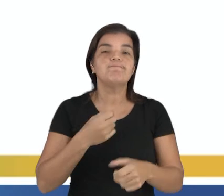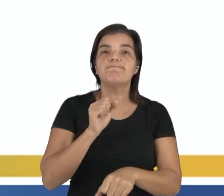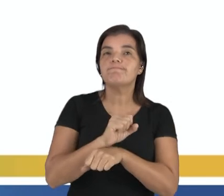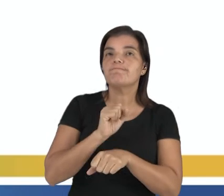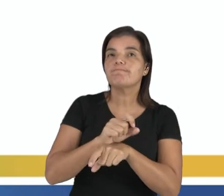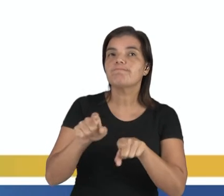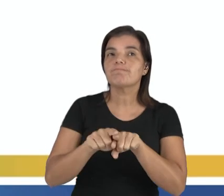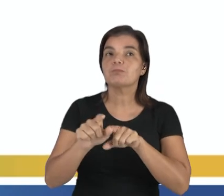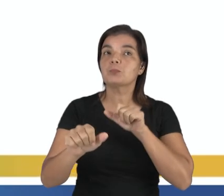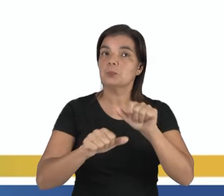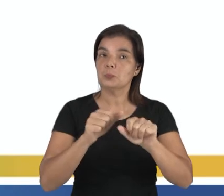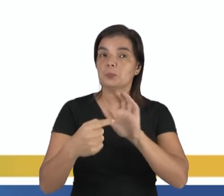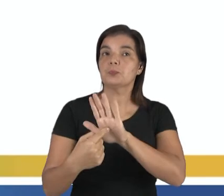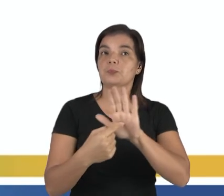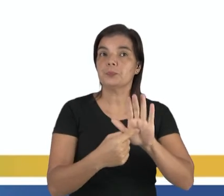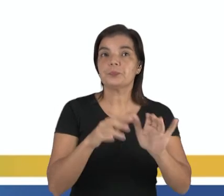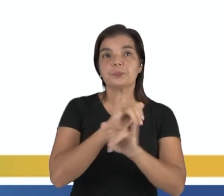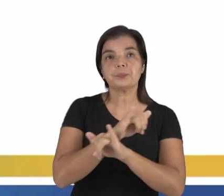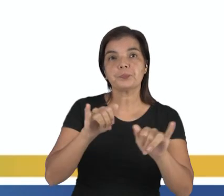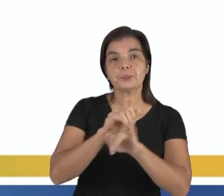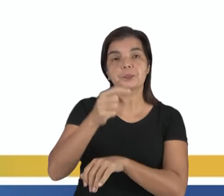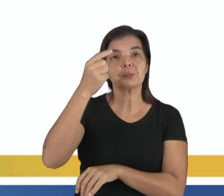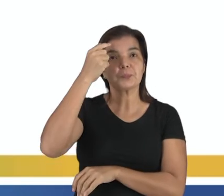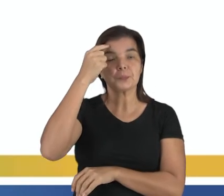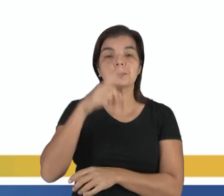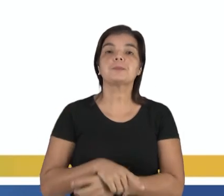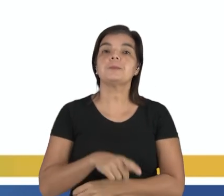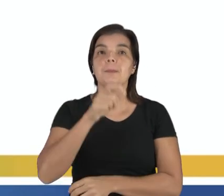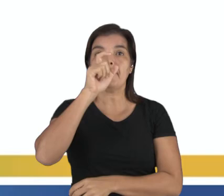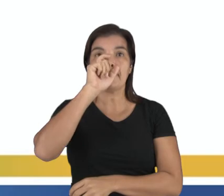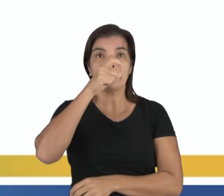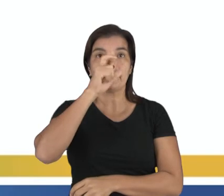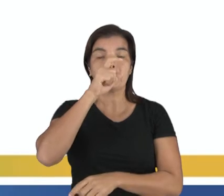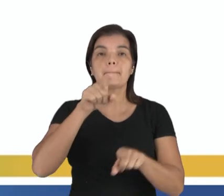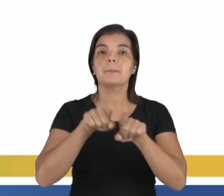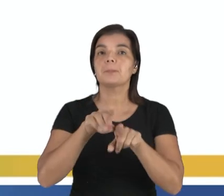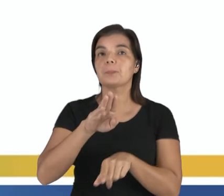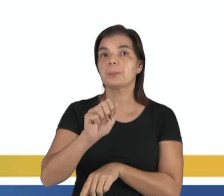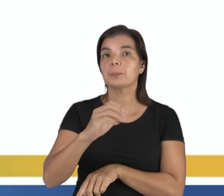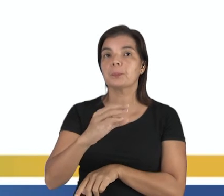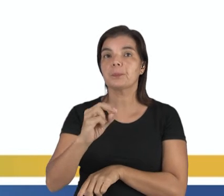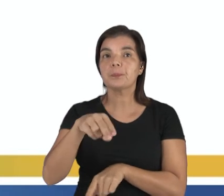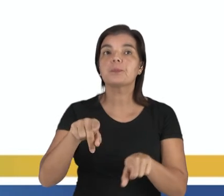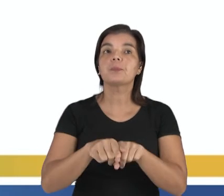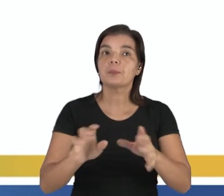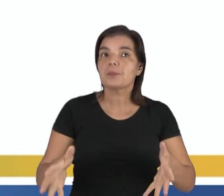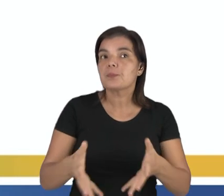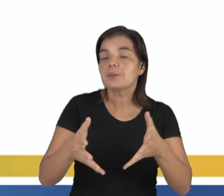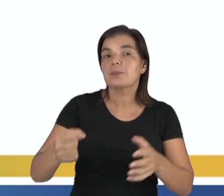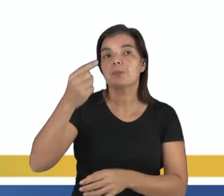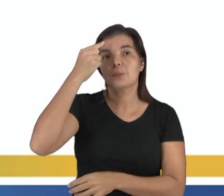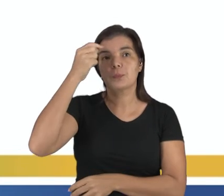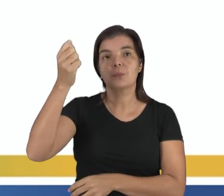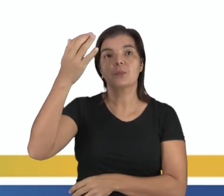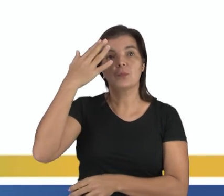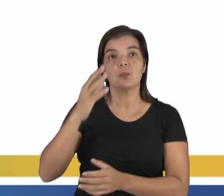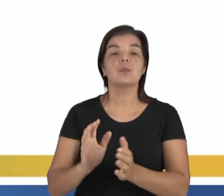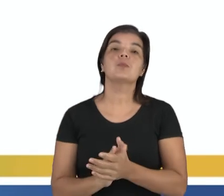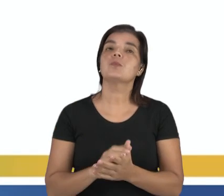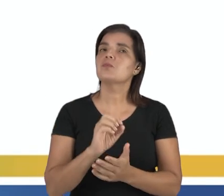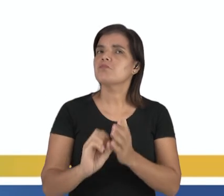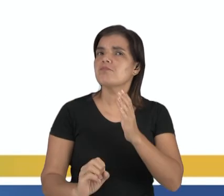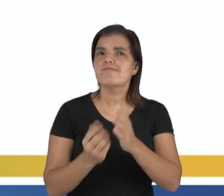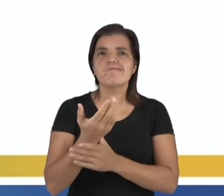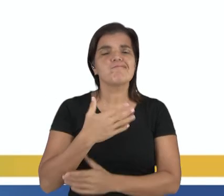expectativa, convertida em programa, anunciado por pensadores como Descartes e Bacon, impulsionado pelo iluminismo,